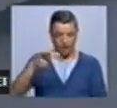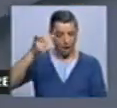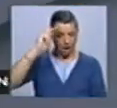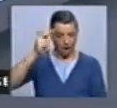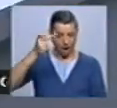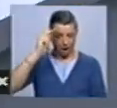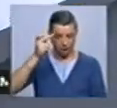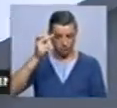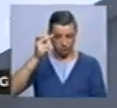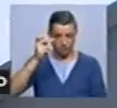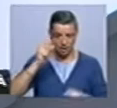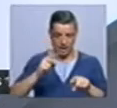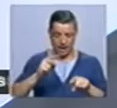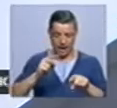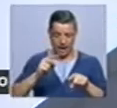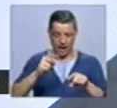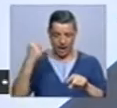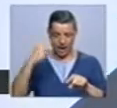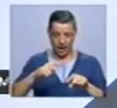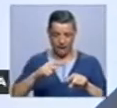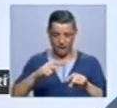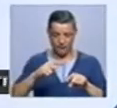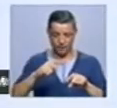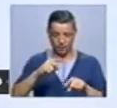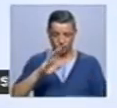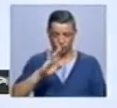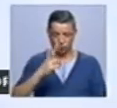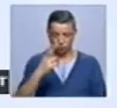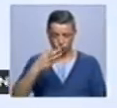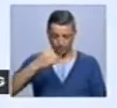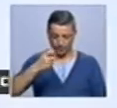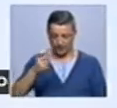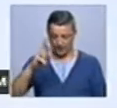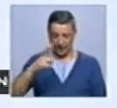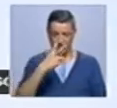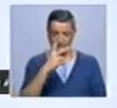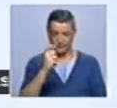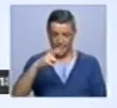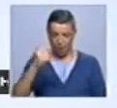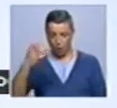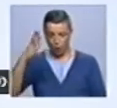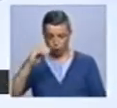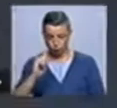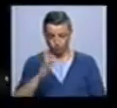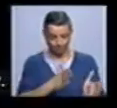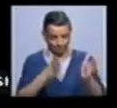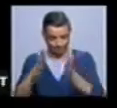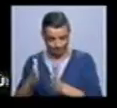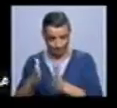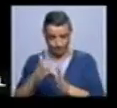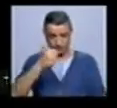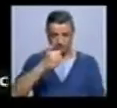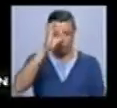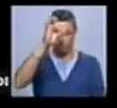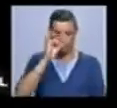puxões gravitacionais que são realizados por Júpiter de um lado e Vênus do outro, que alongam em cerca de 5%